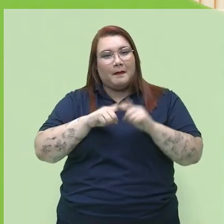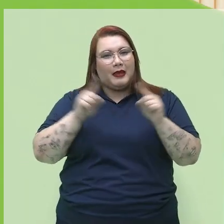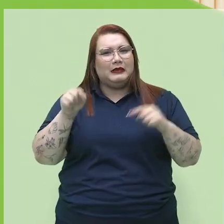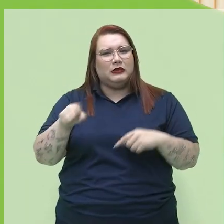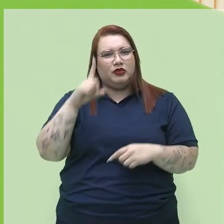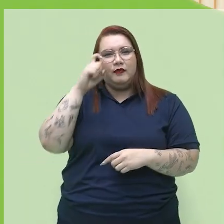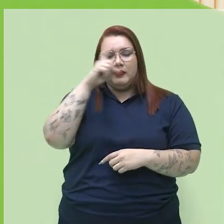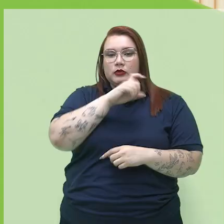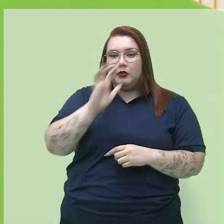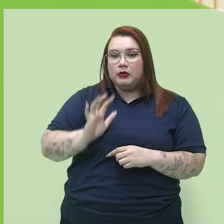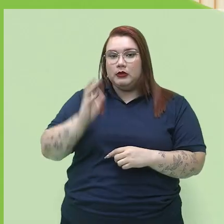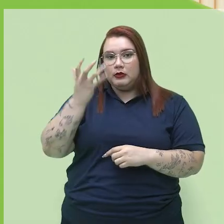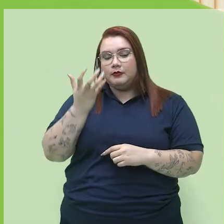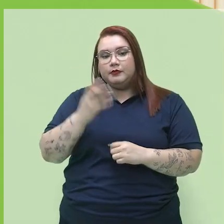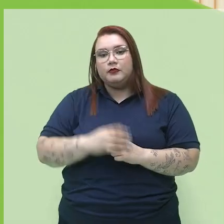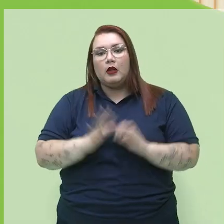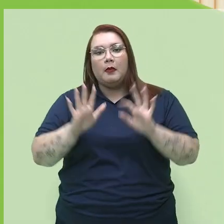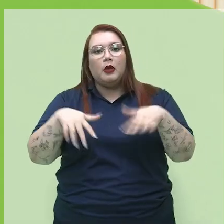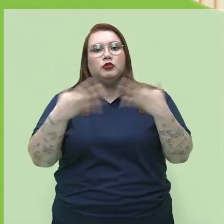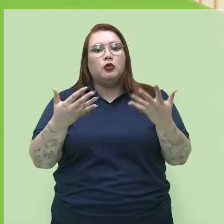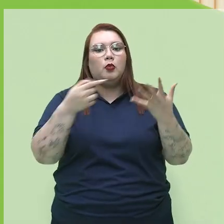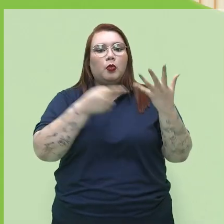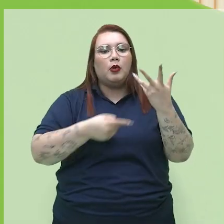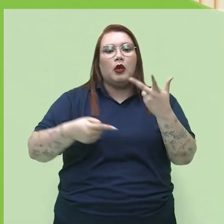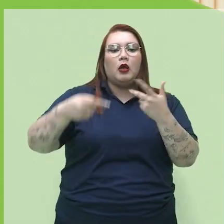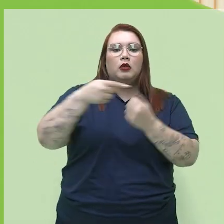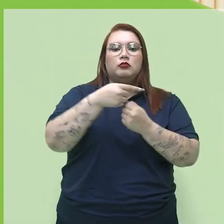ela vai ser extremamente rara. E quais são